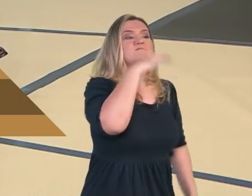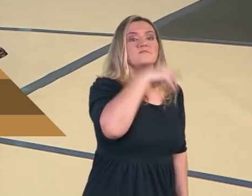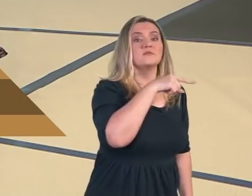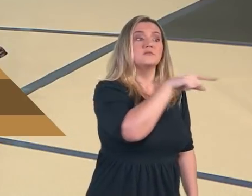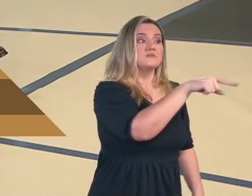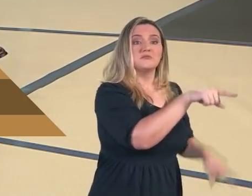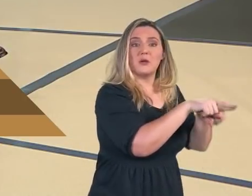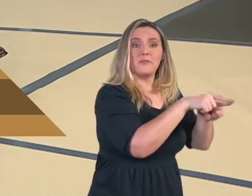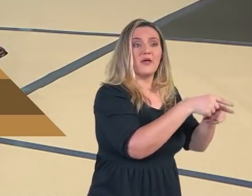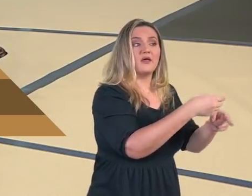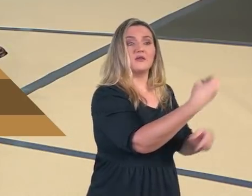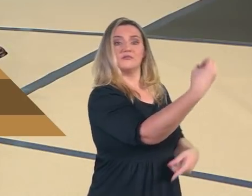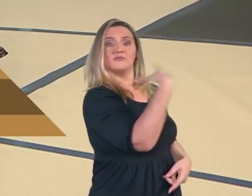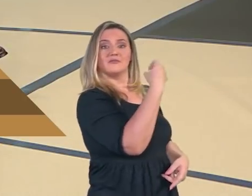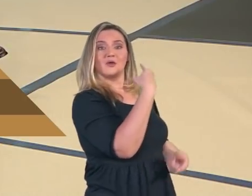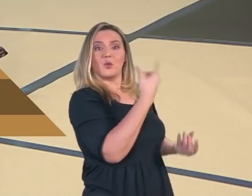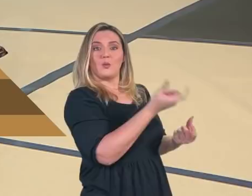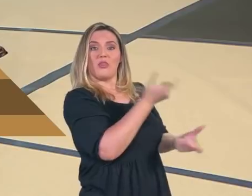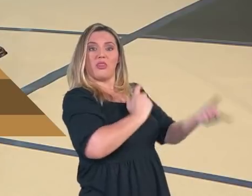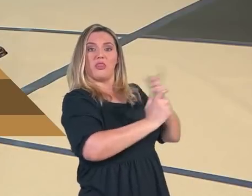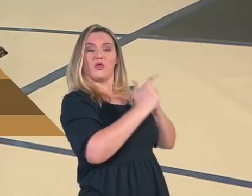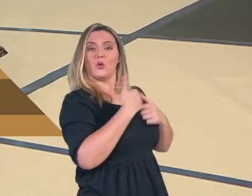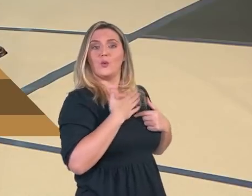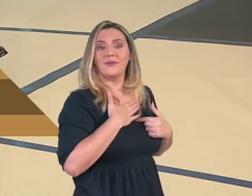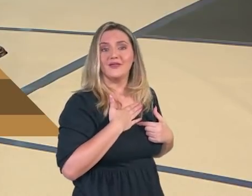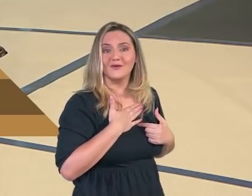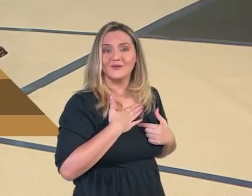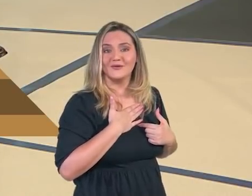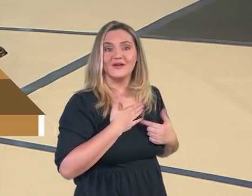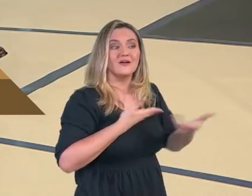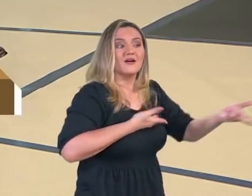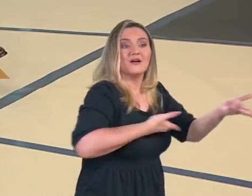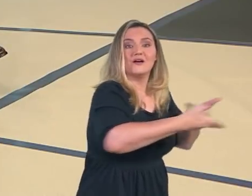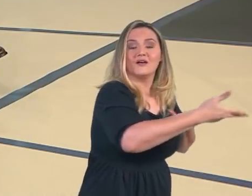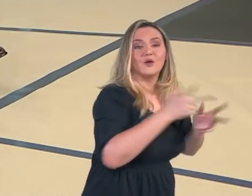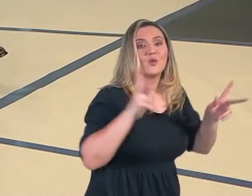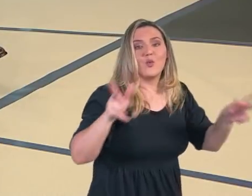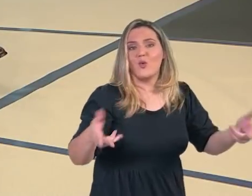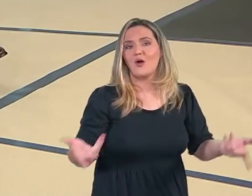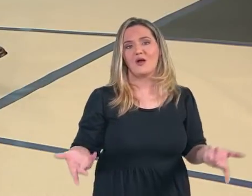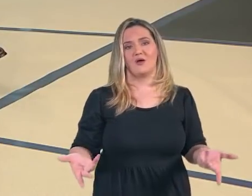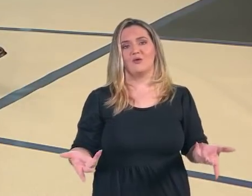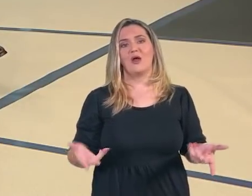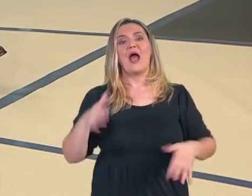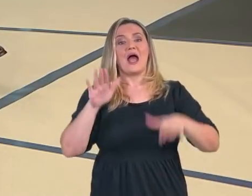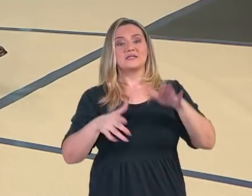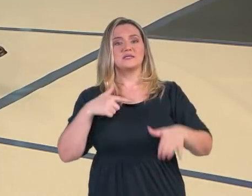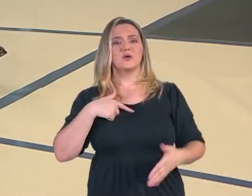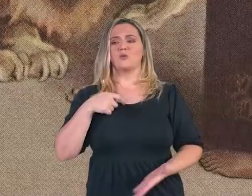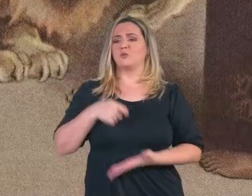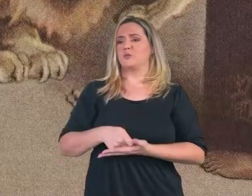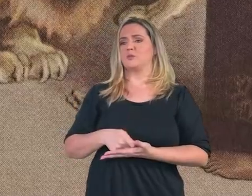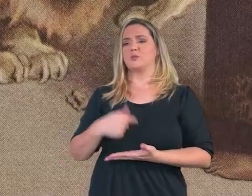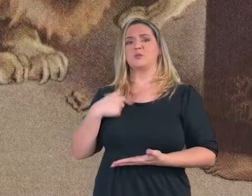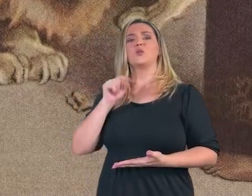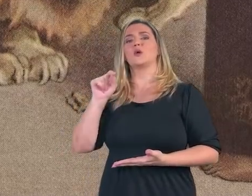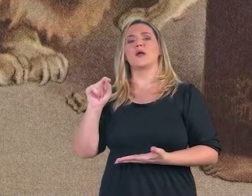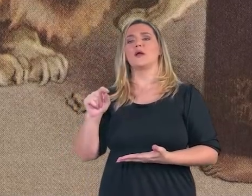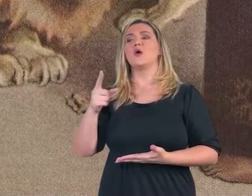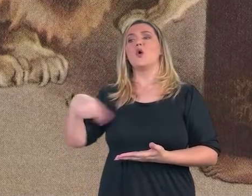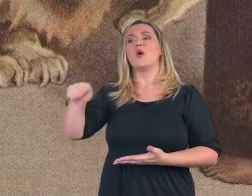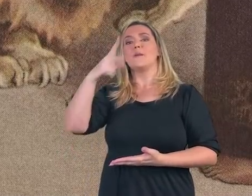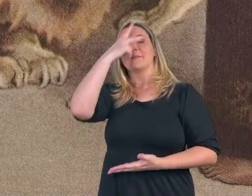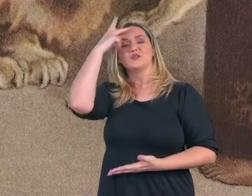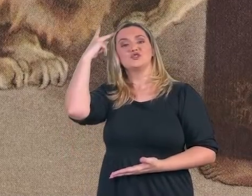confundido com fidelidade, acaba atraindo mais antipatia do que simpatia dos outros que estão ao nosso redor. Para